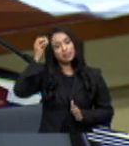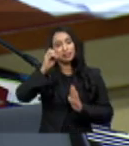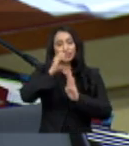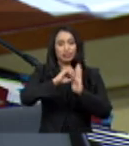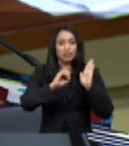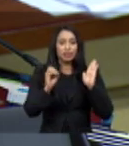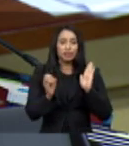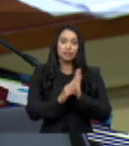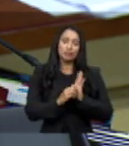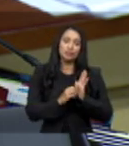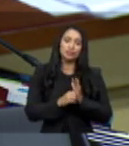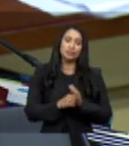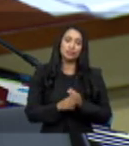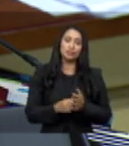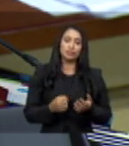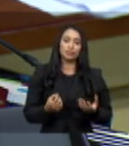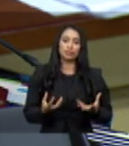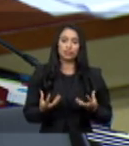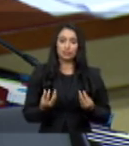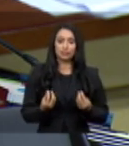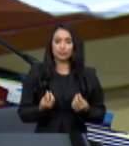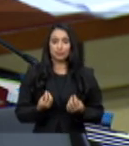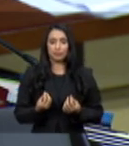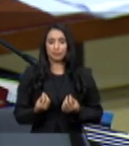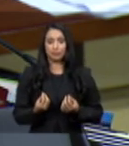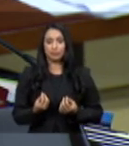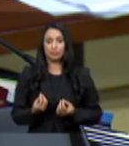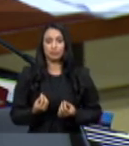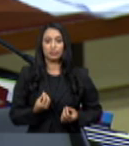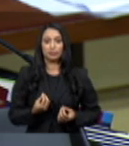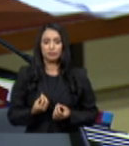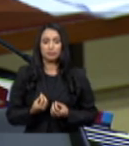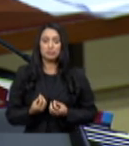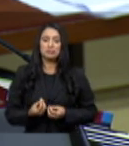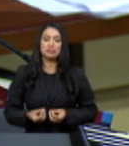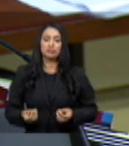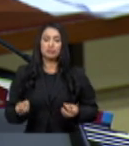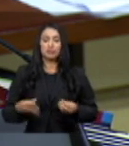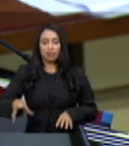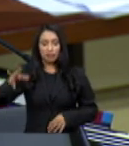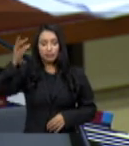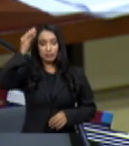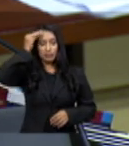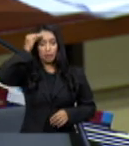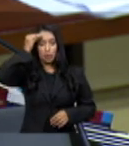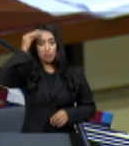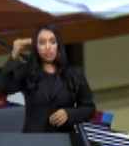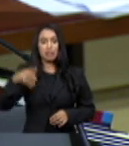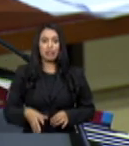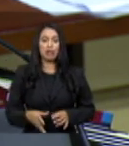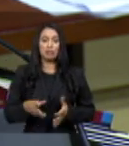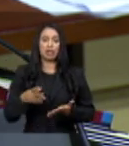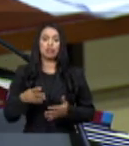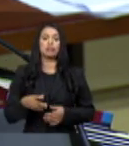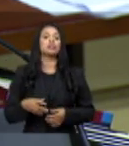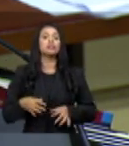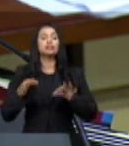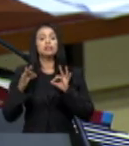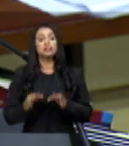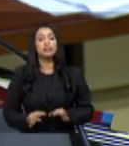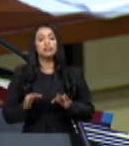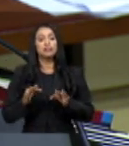ofício eu e o rádio ficaria por entender que neste momento e nas atuais circunstâncias